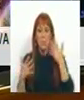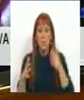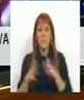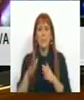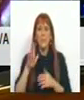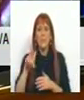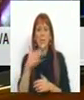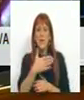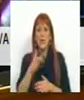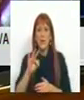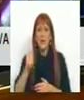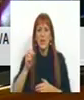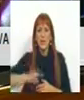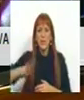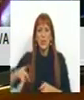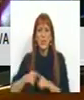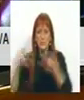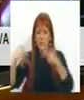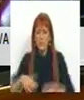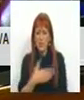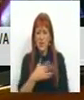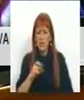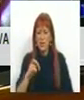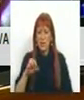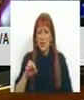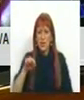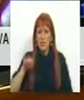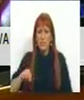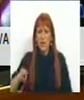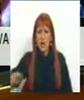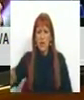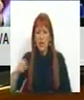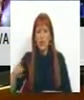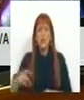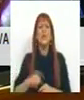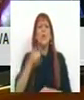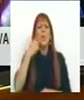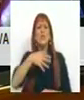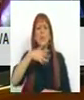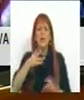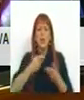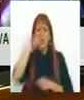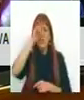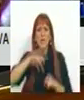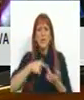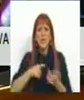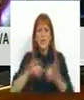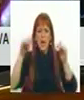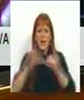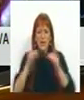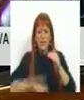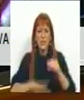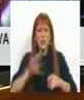cerca de 1.145 milhões para cerca de 1.138 milhões de euros. Como explica que o Orçamento de Estado em pessoal seja